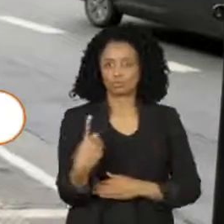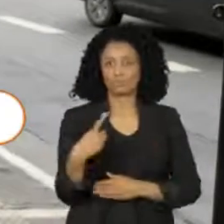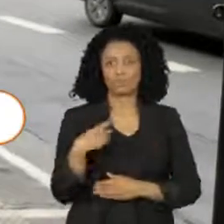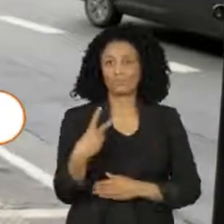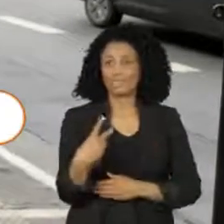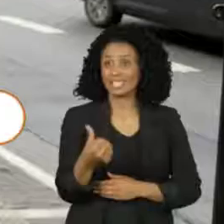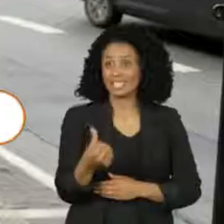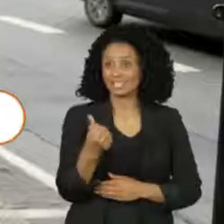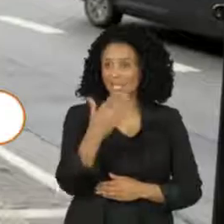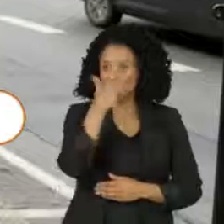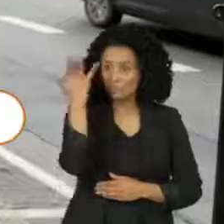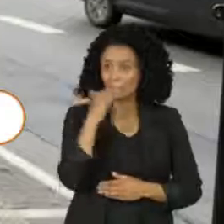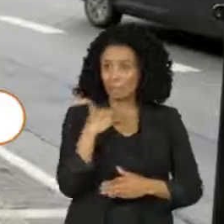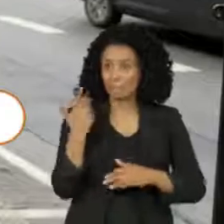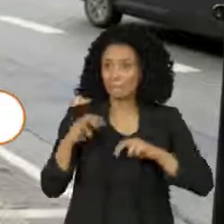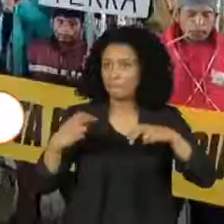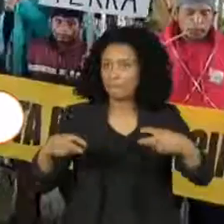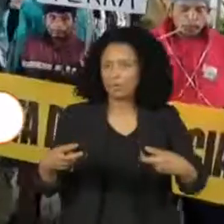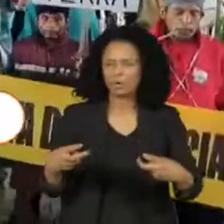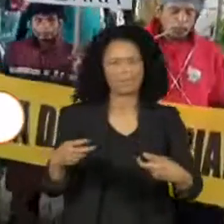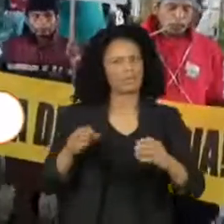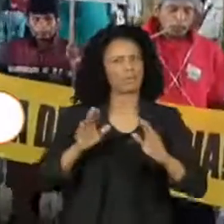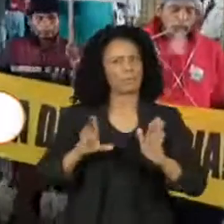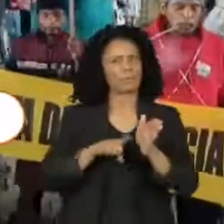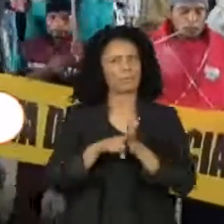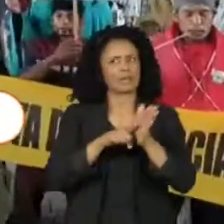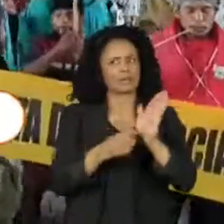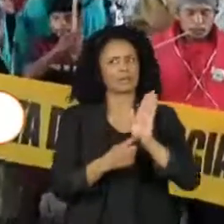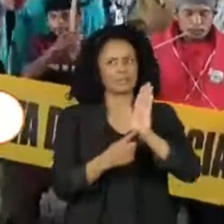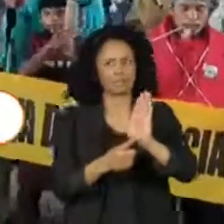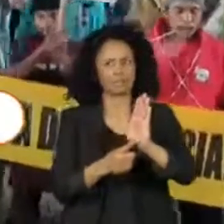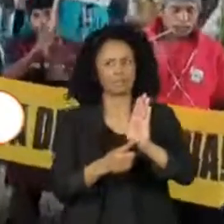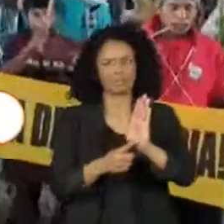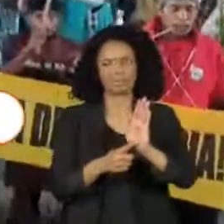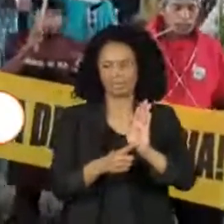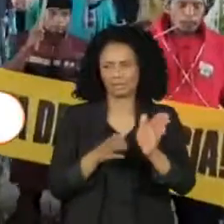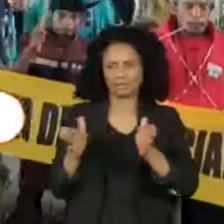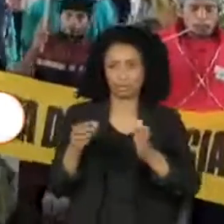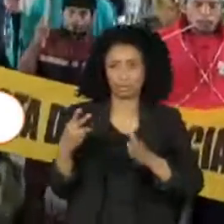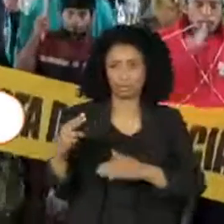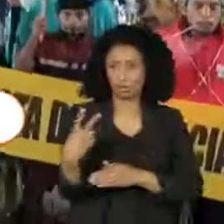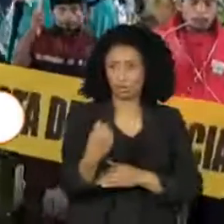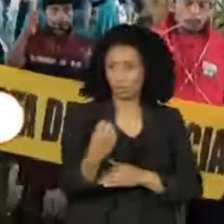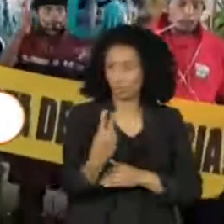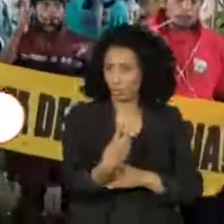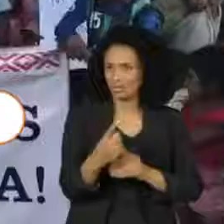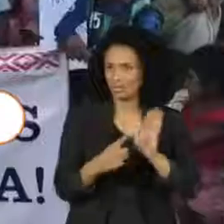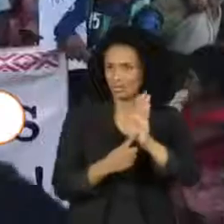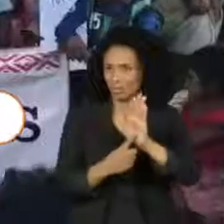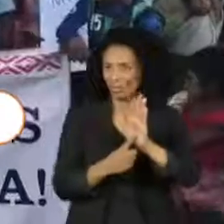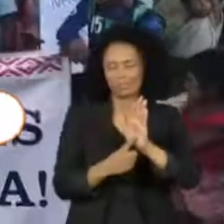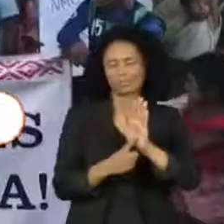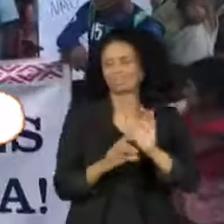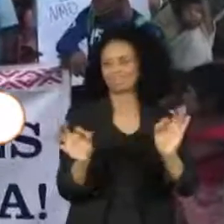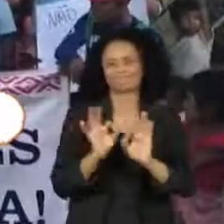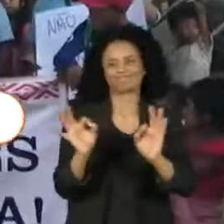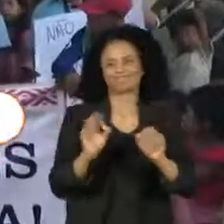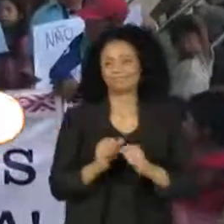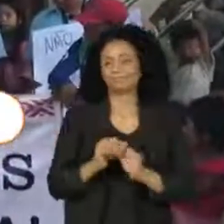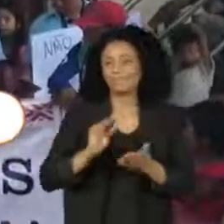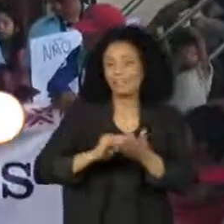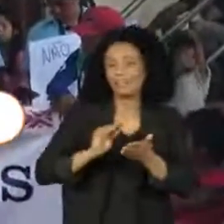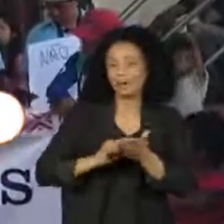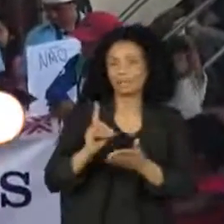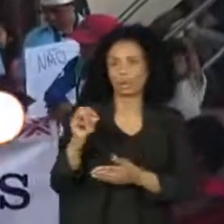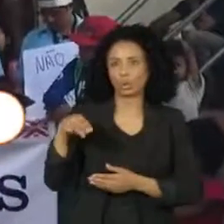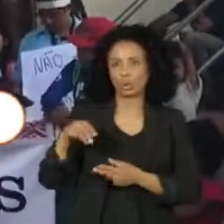assassinados. E esses dados gerais ainda não contam com os números deste ano, como as mortes de Dom Phillips e Bruno Pereira.